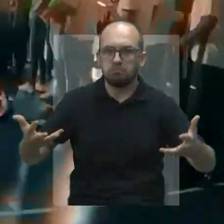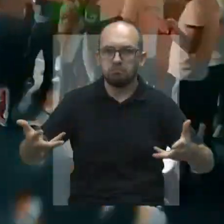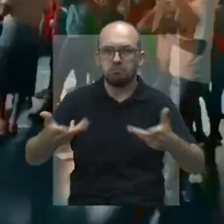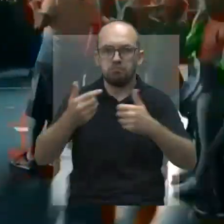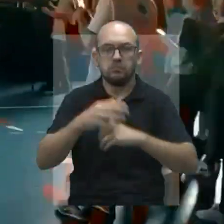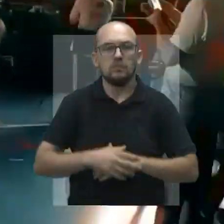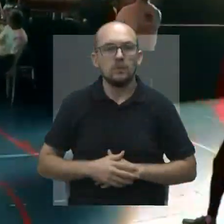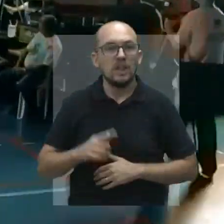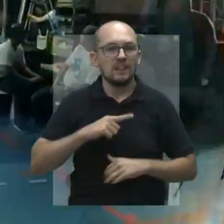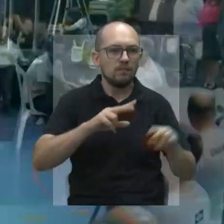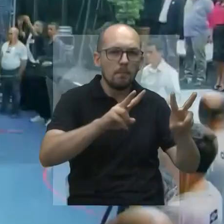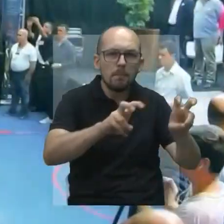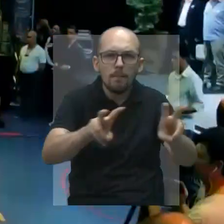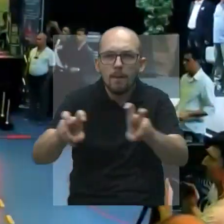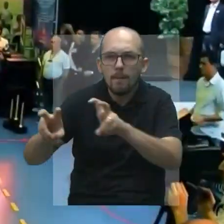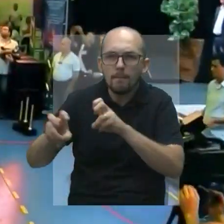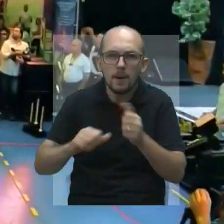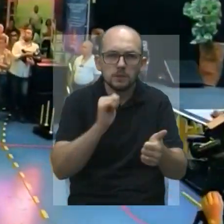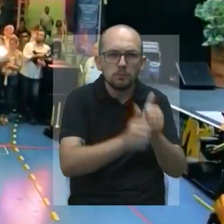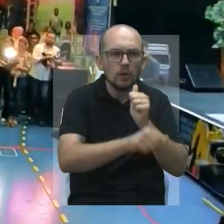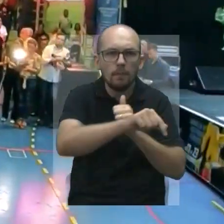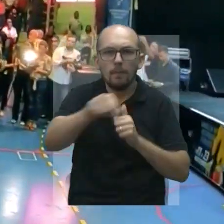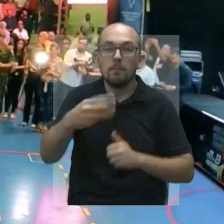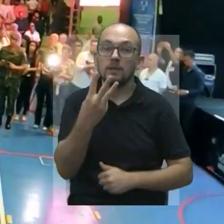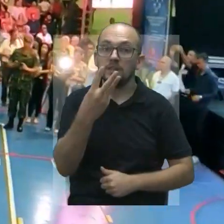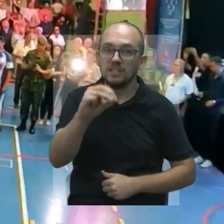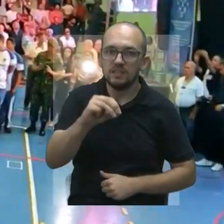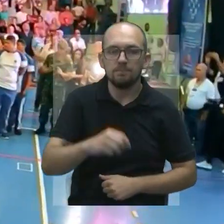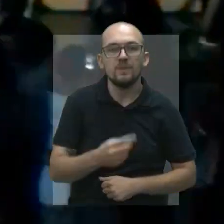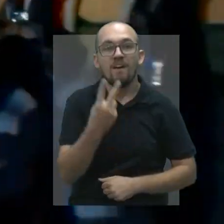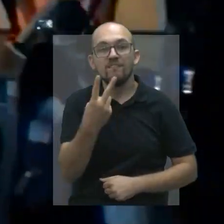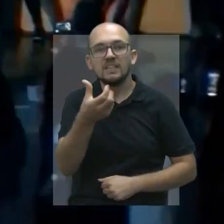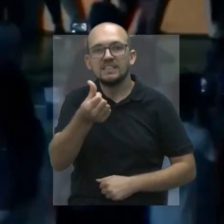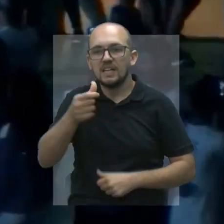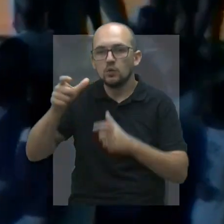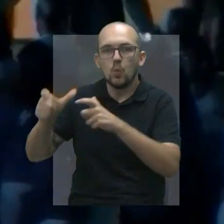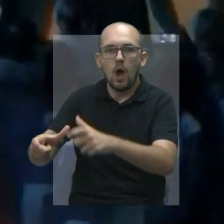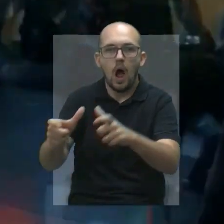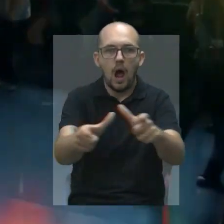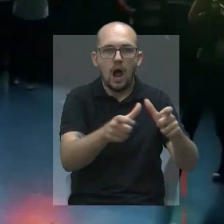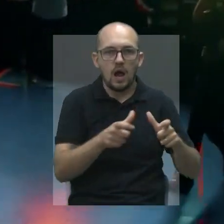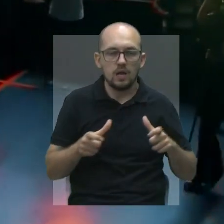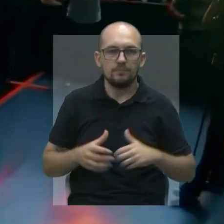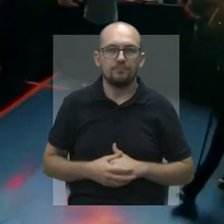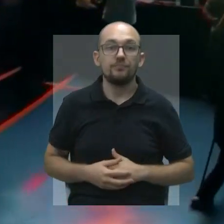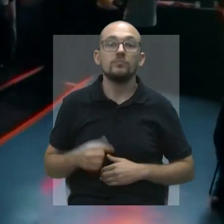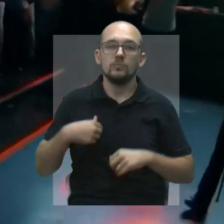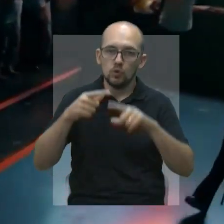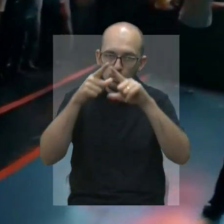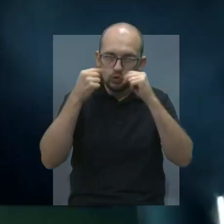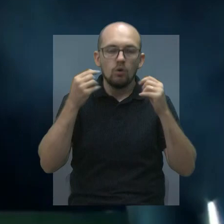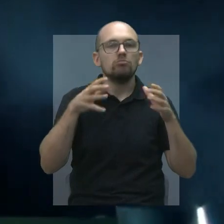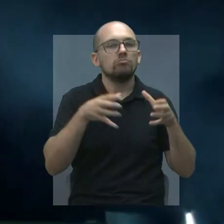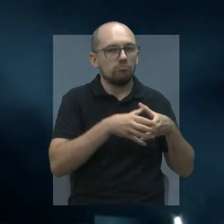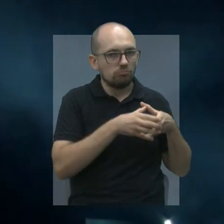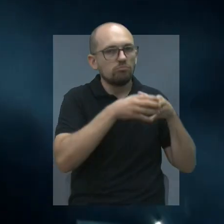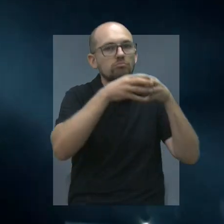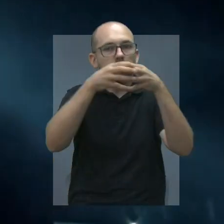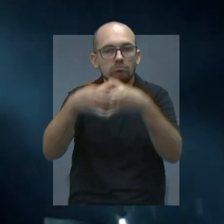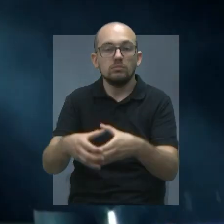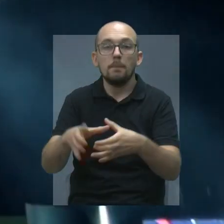disputadas 30 modalidades esportivas em 26 locais de prova. Jaú competiu nos Jogos Abertos deste ano em